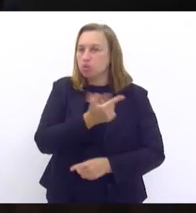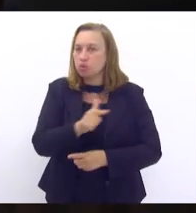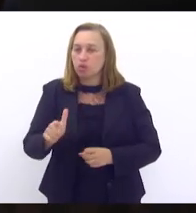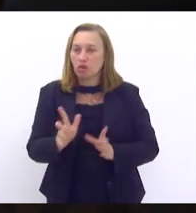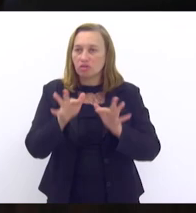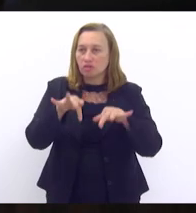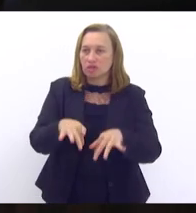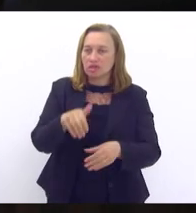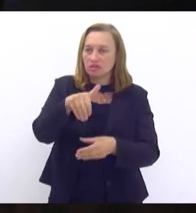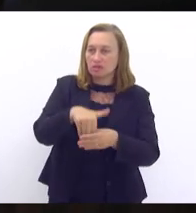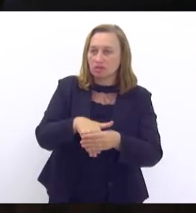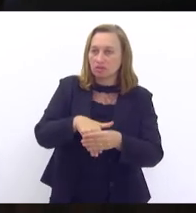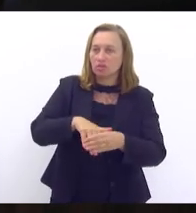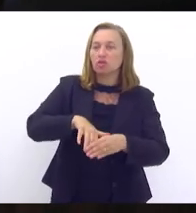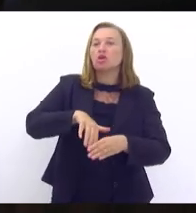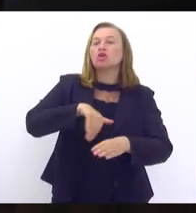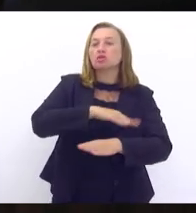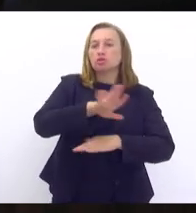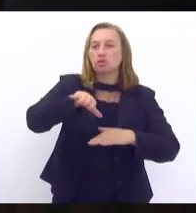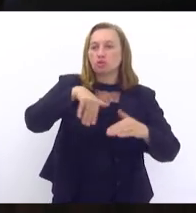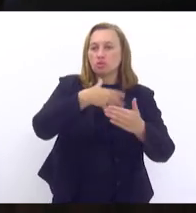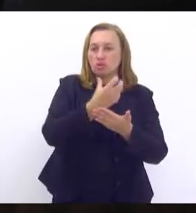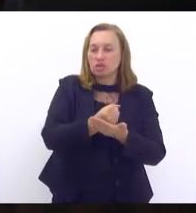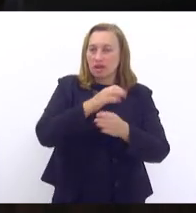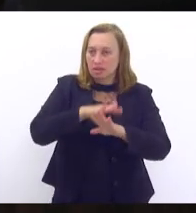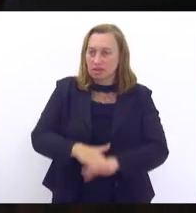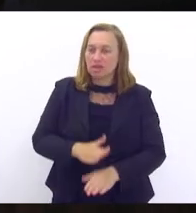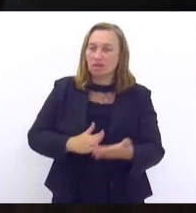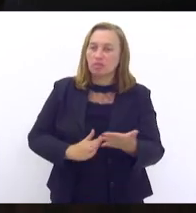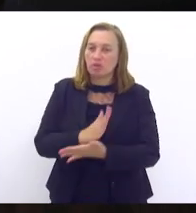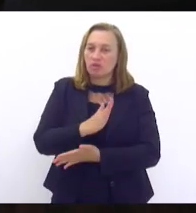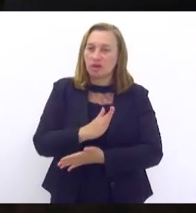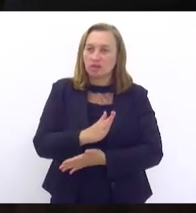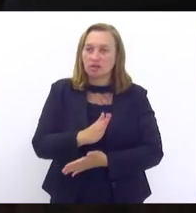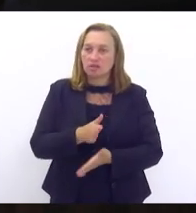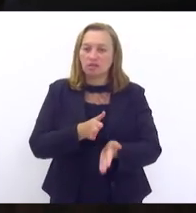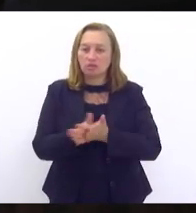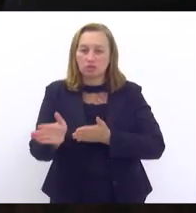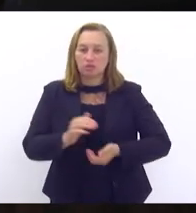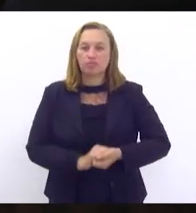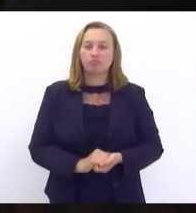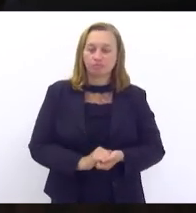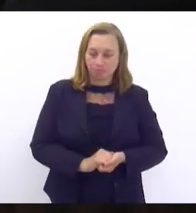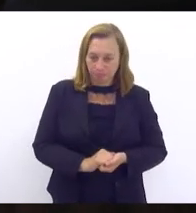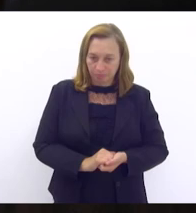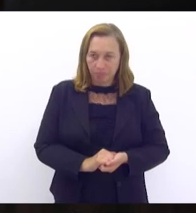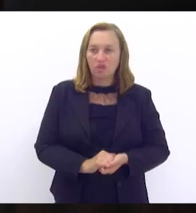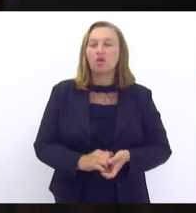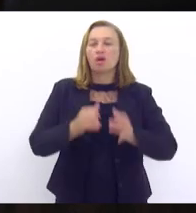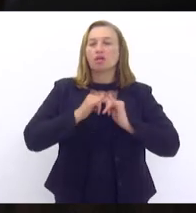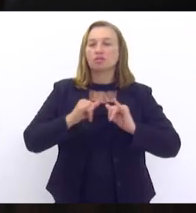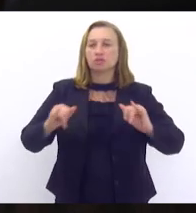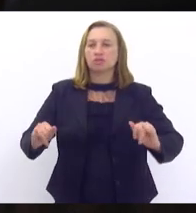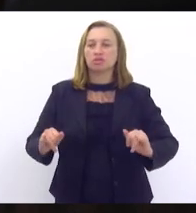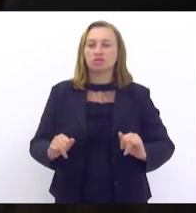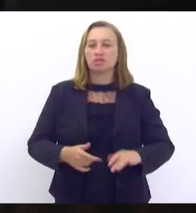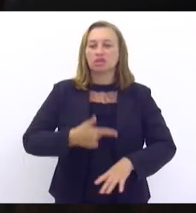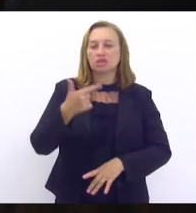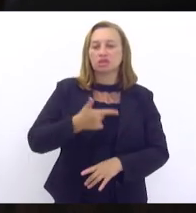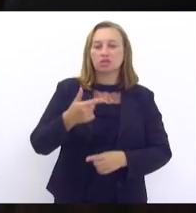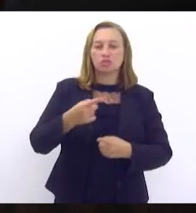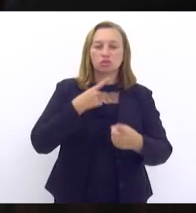Em votação, senhores que aprovam, permaneçam como estão. Aprovado, vai autógrafo. Anuncio, em